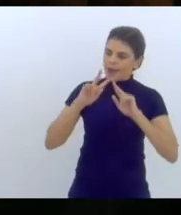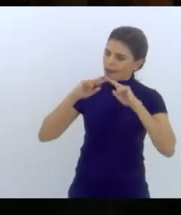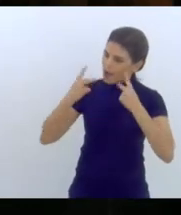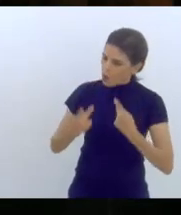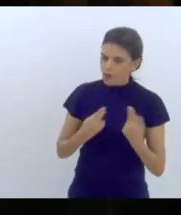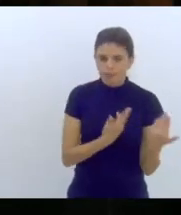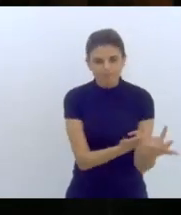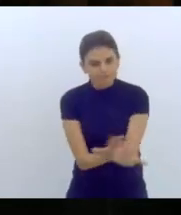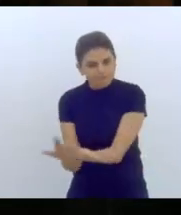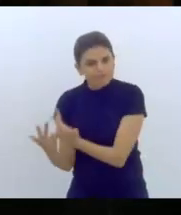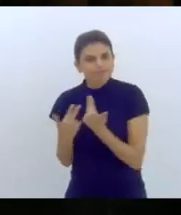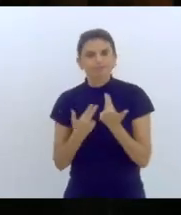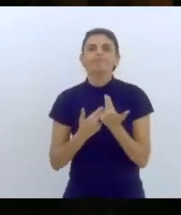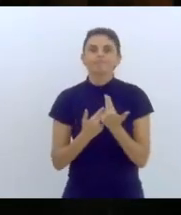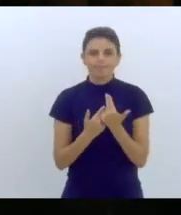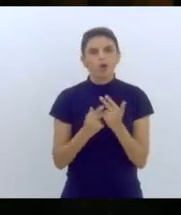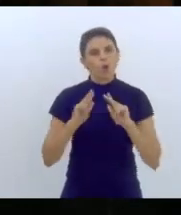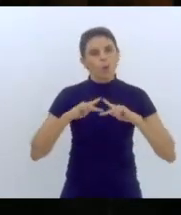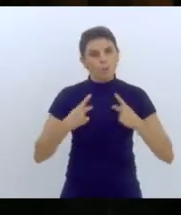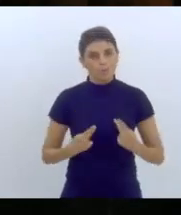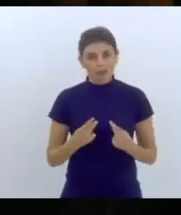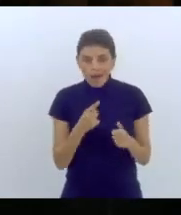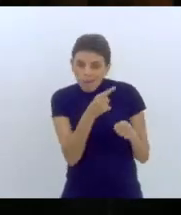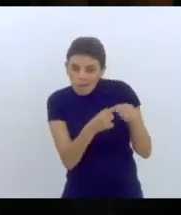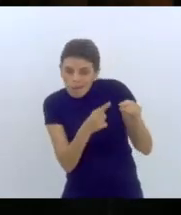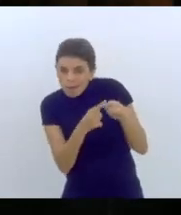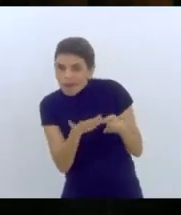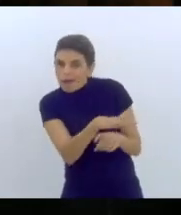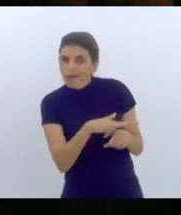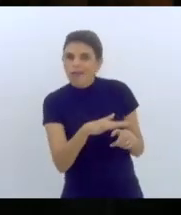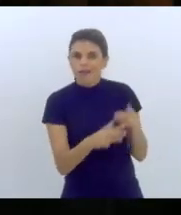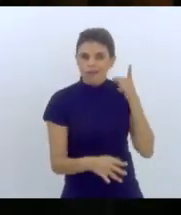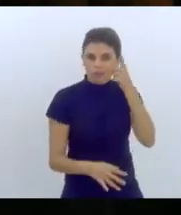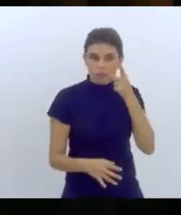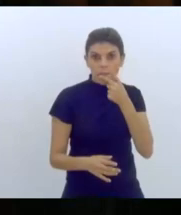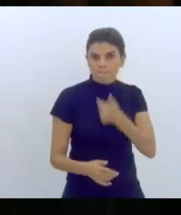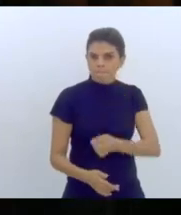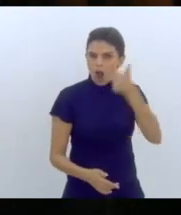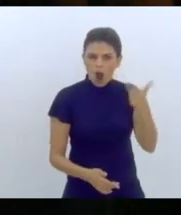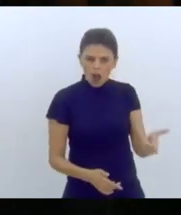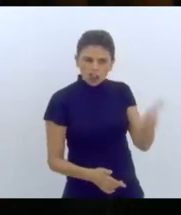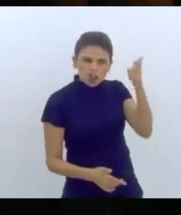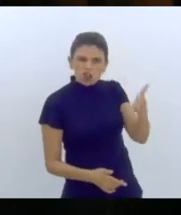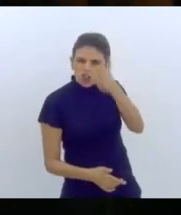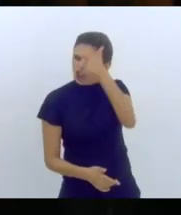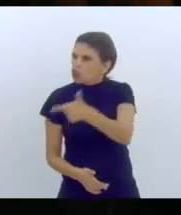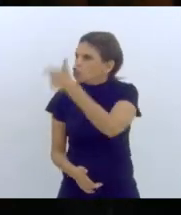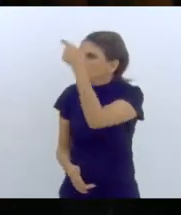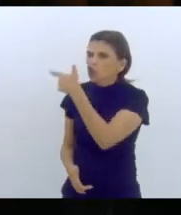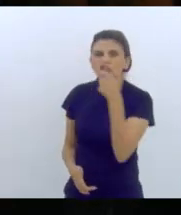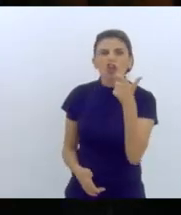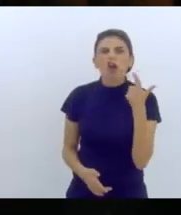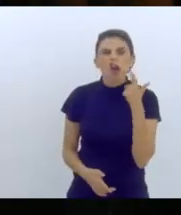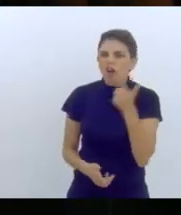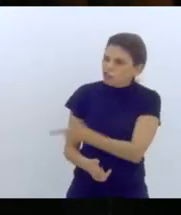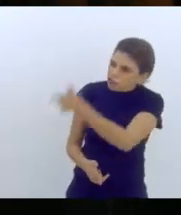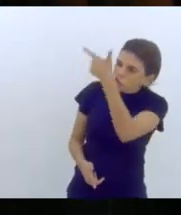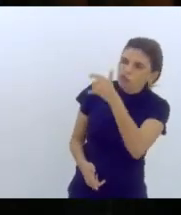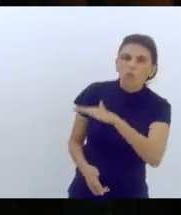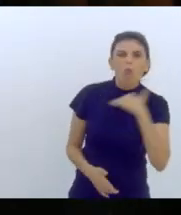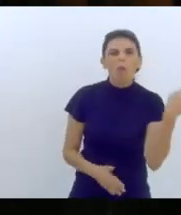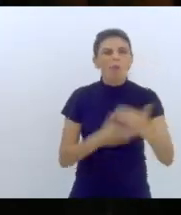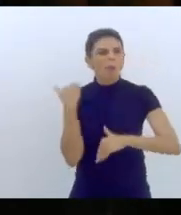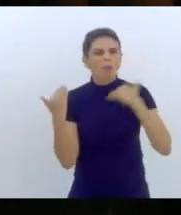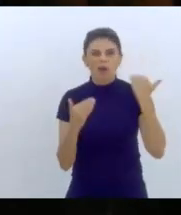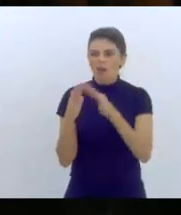humana. Mas, para uma parcela de deputados aqui, quanto mais tiro na favela, melhor. É porque eles se elegeram assim. Não à